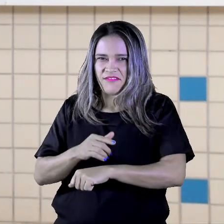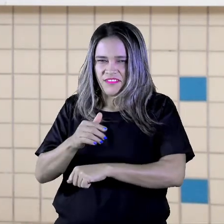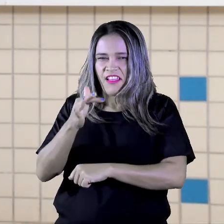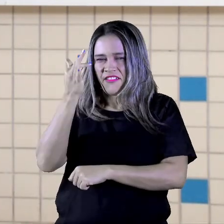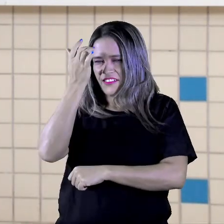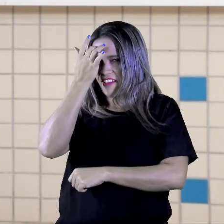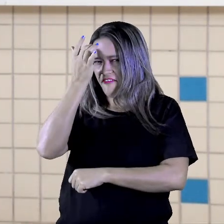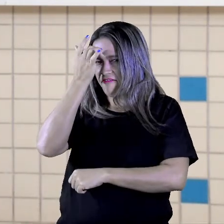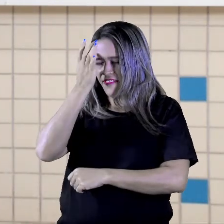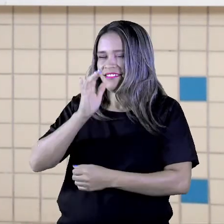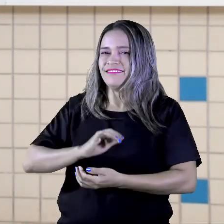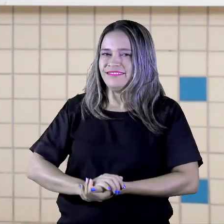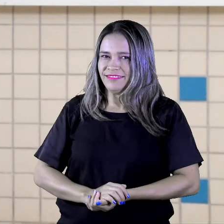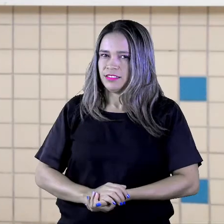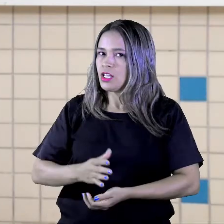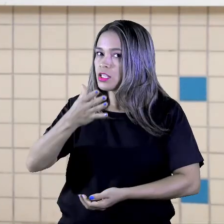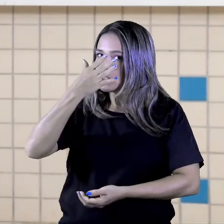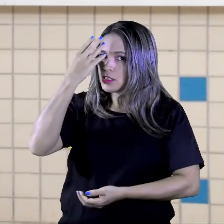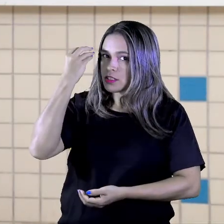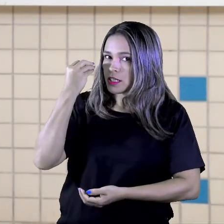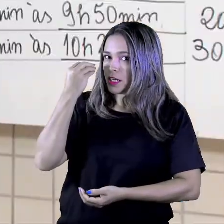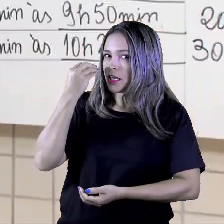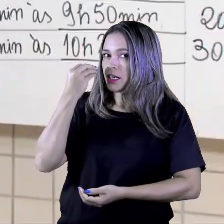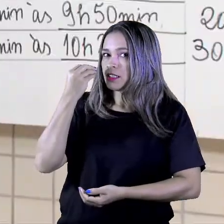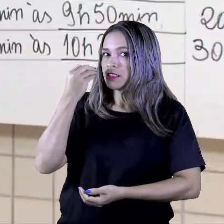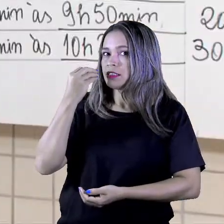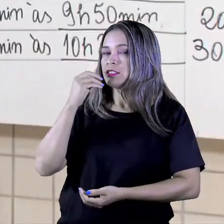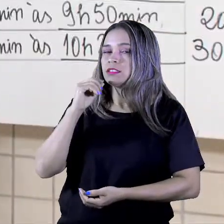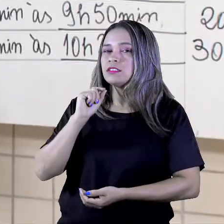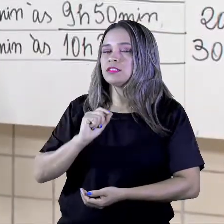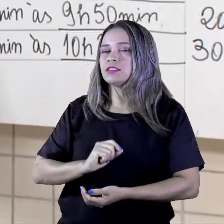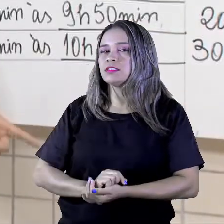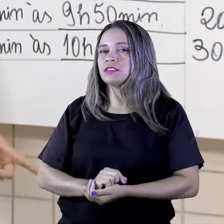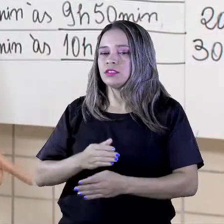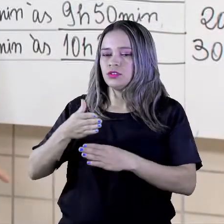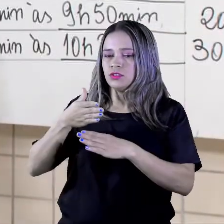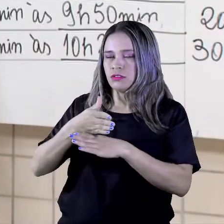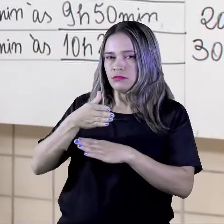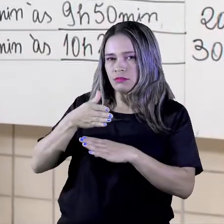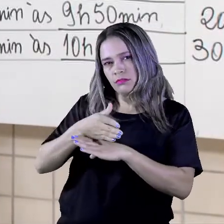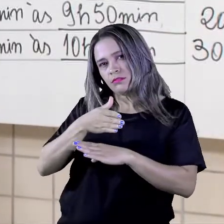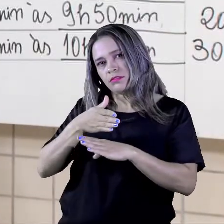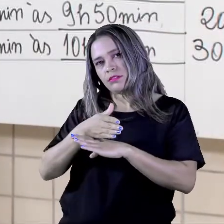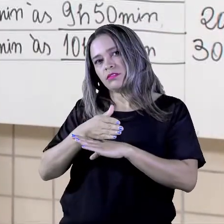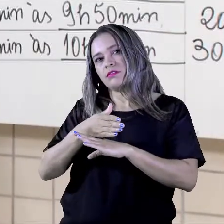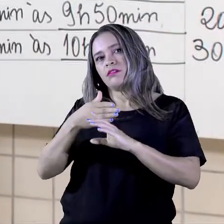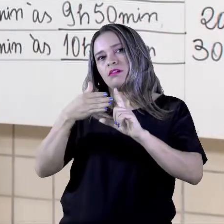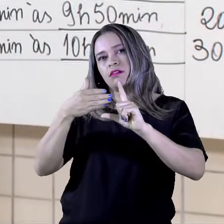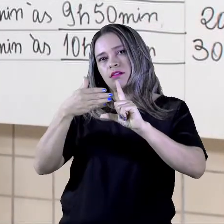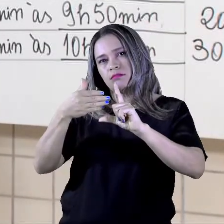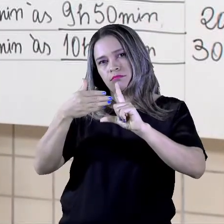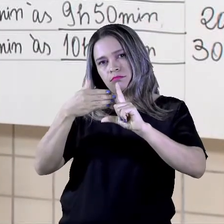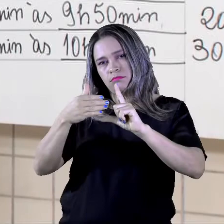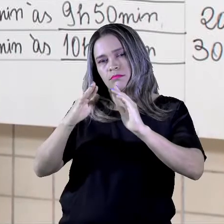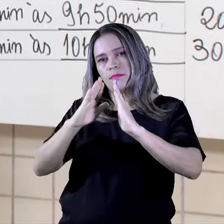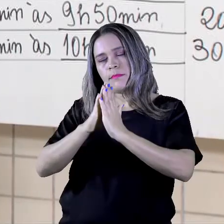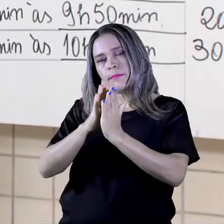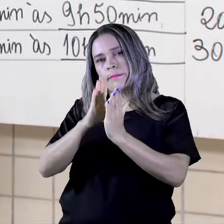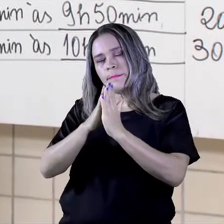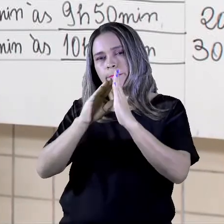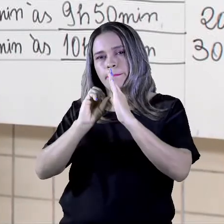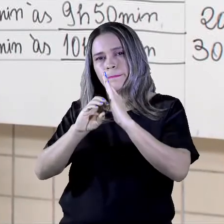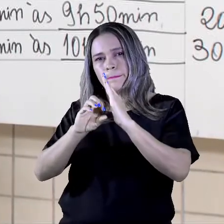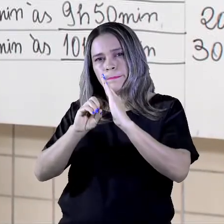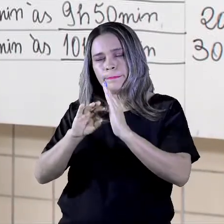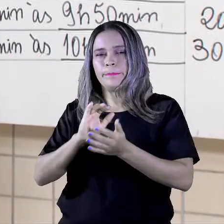fácil, beleza? Não se esqueça de acessar o portal do Palmas Homeschool. Não